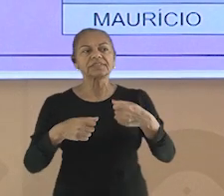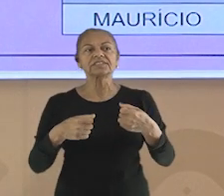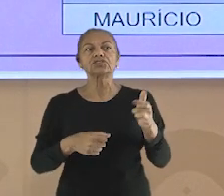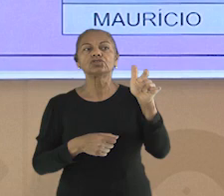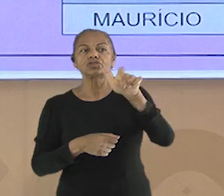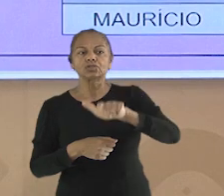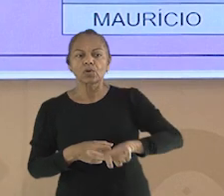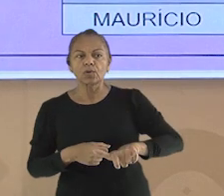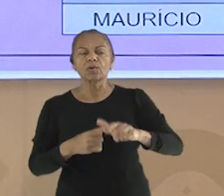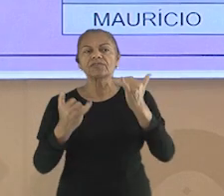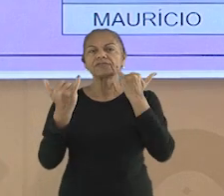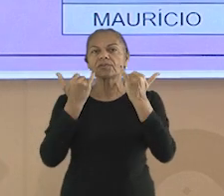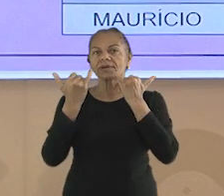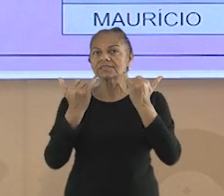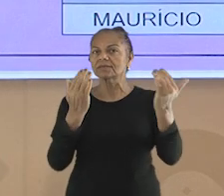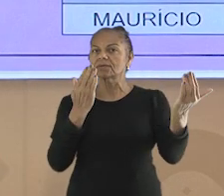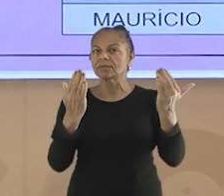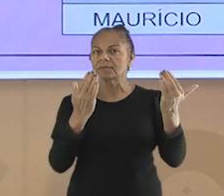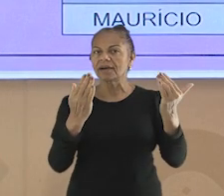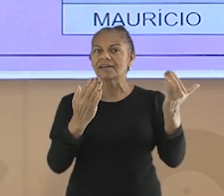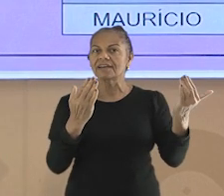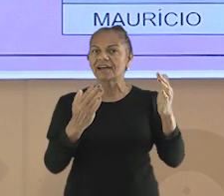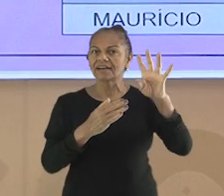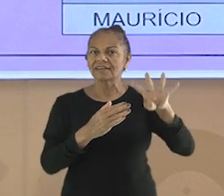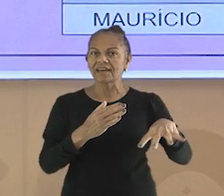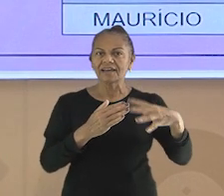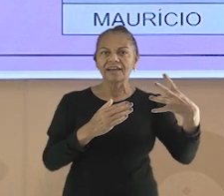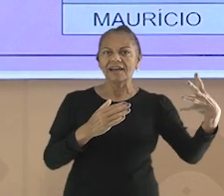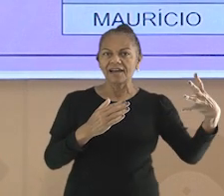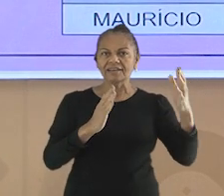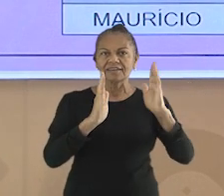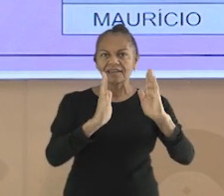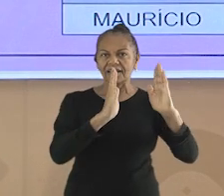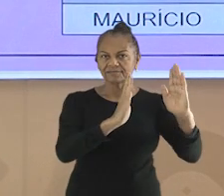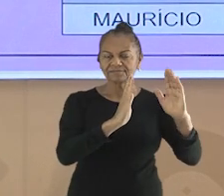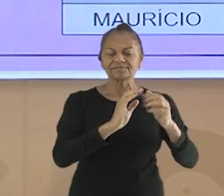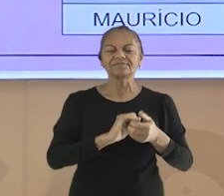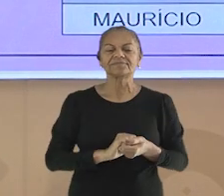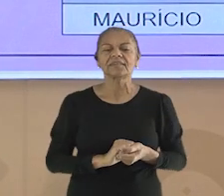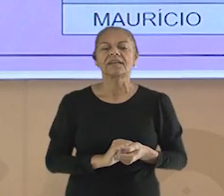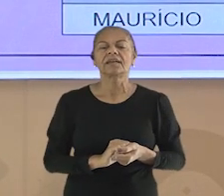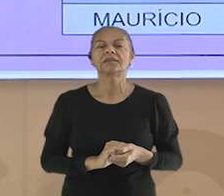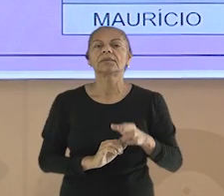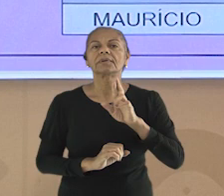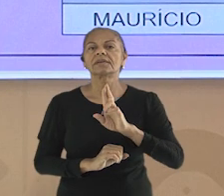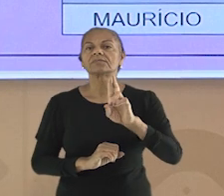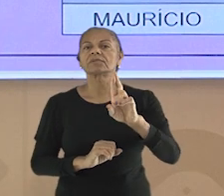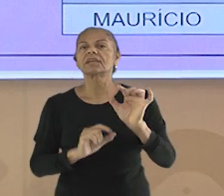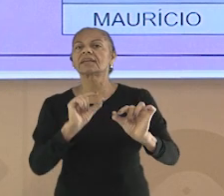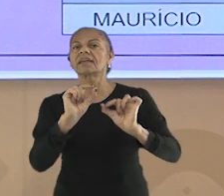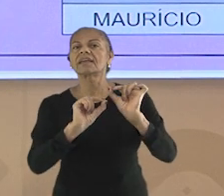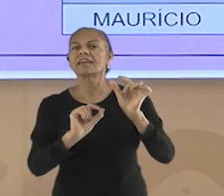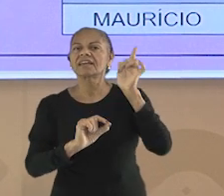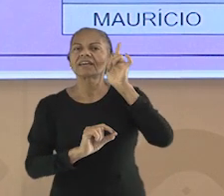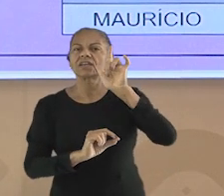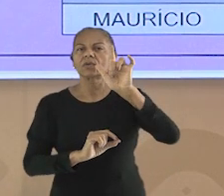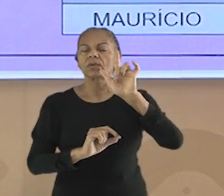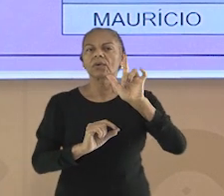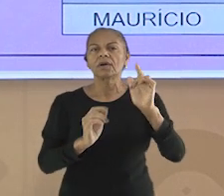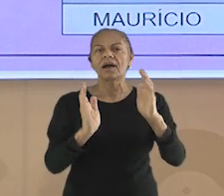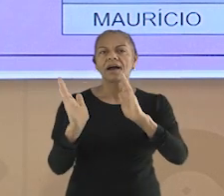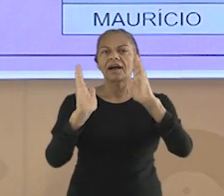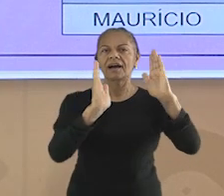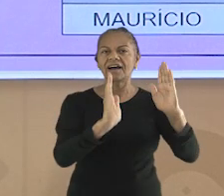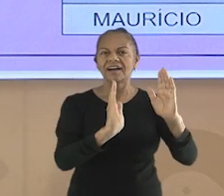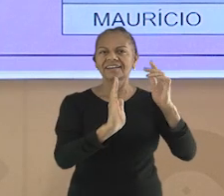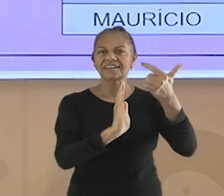vamos precisar novamente comparar as informações apresentadas na coluna da tabela. Para responder